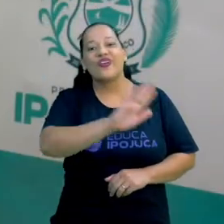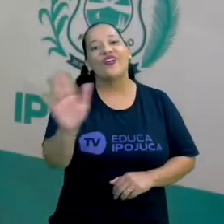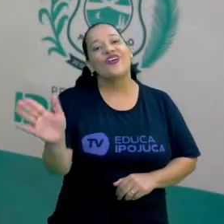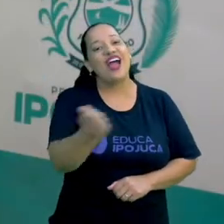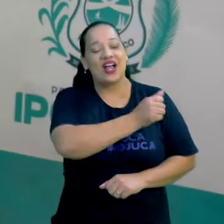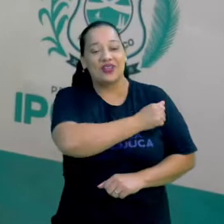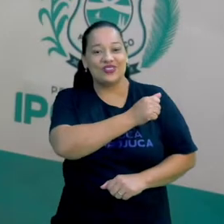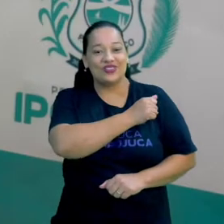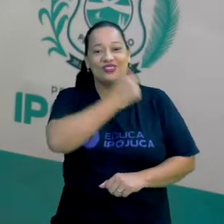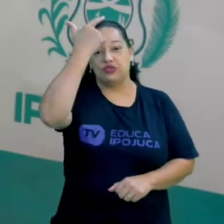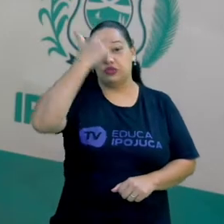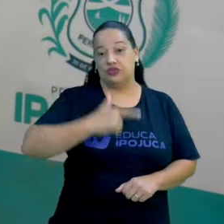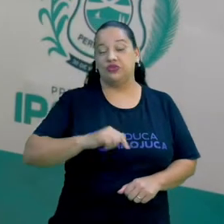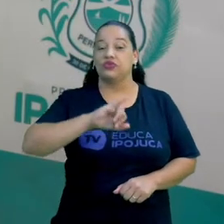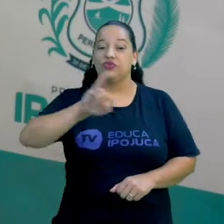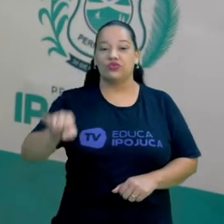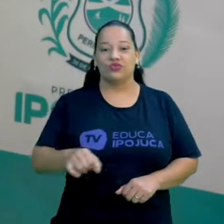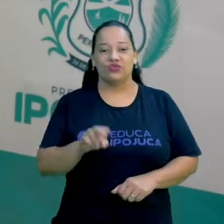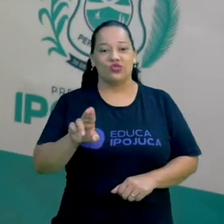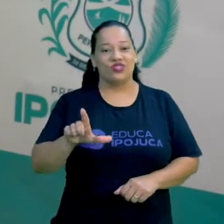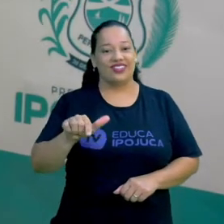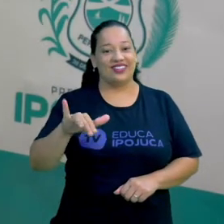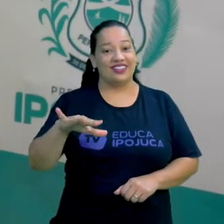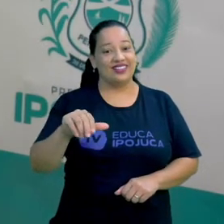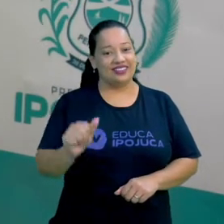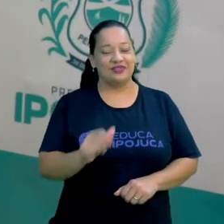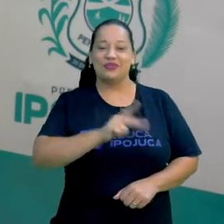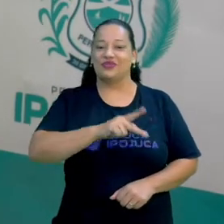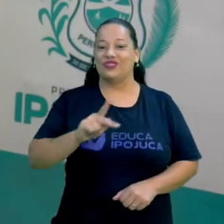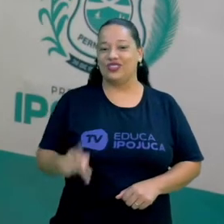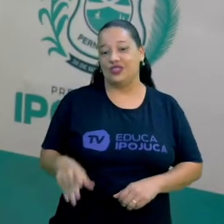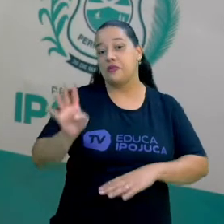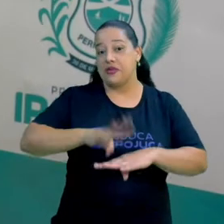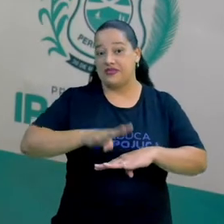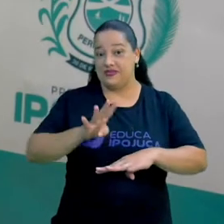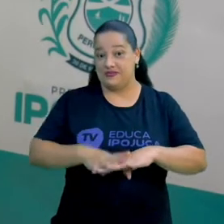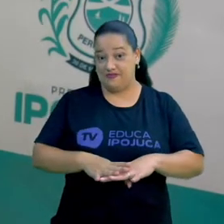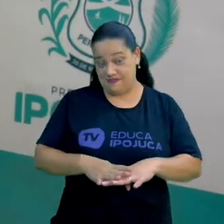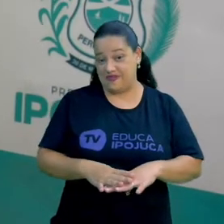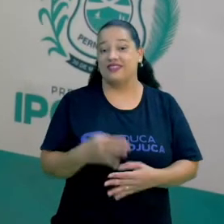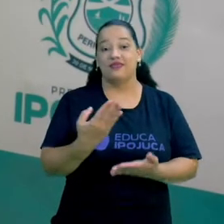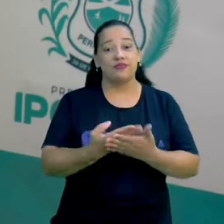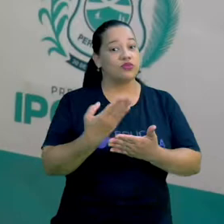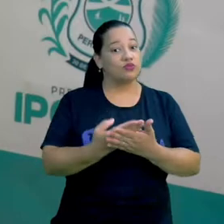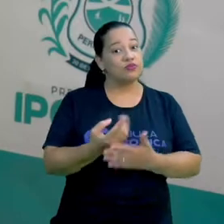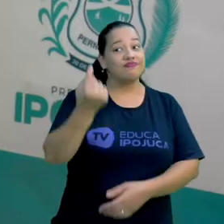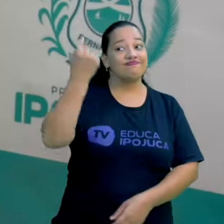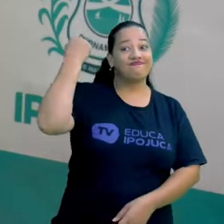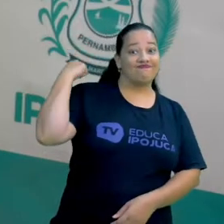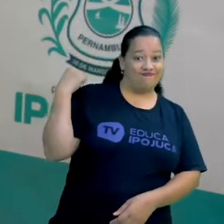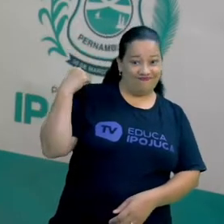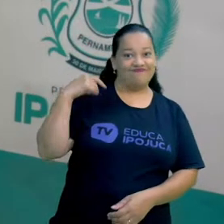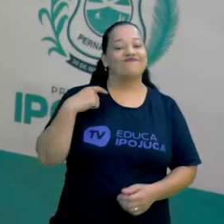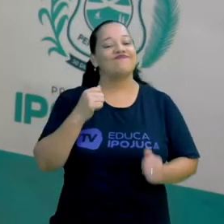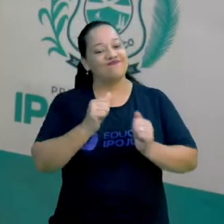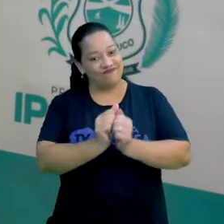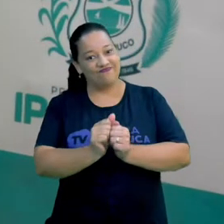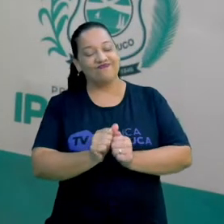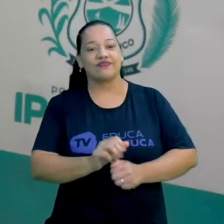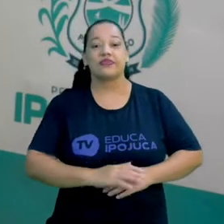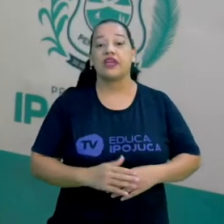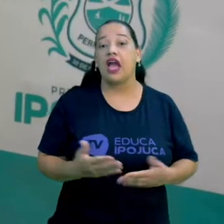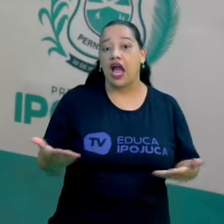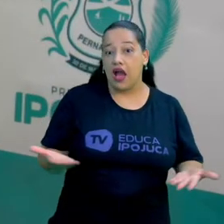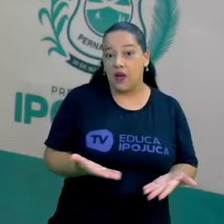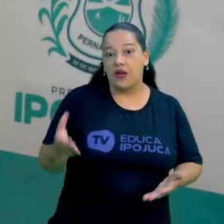Olá, aluno! Sou Juliana Arcanjo, professora de matemática. Estive com vocês nas últimas aulas.